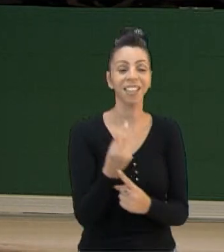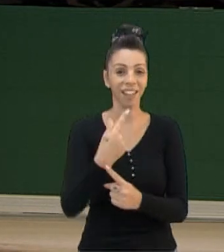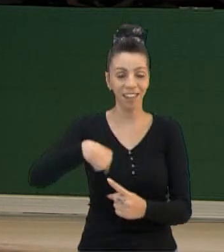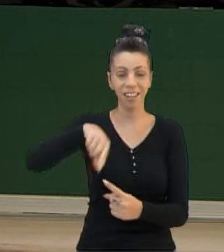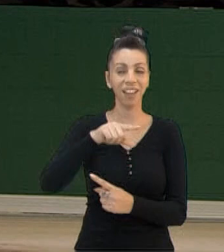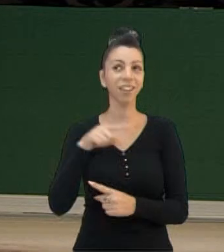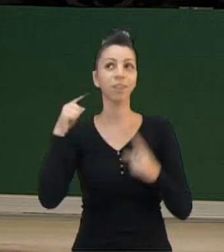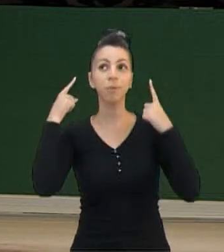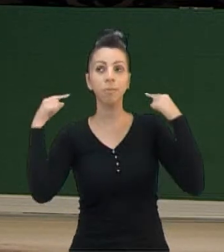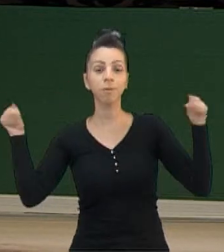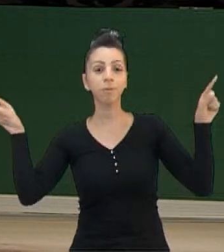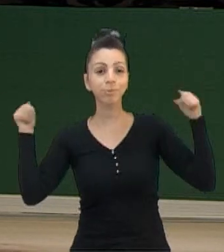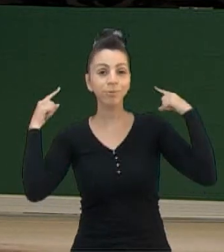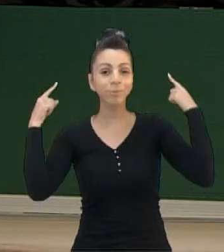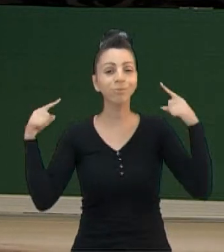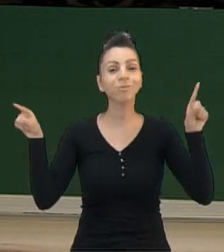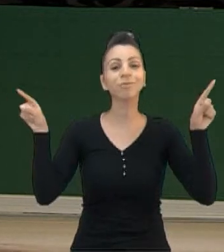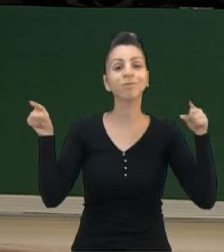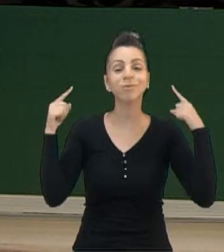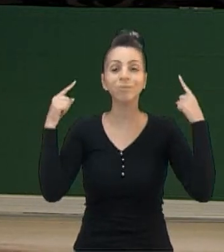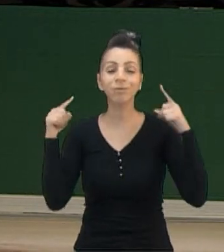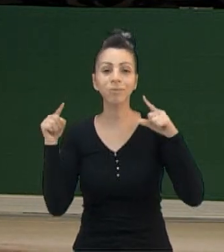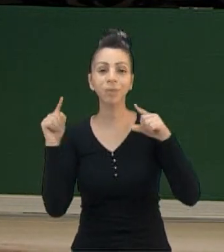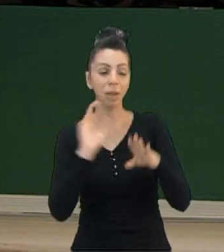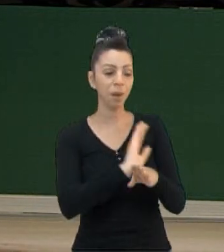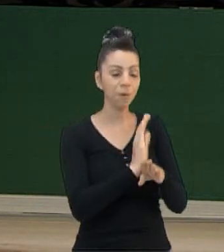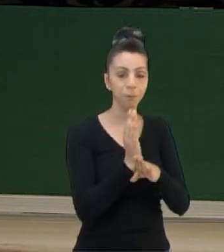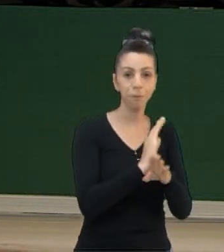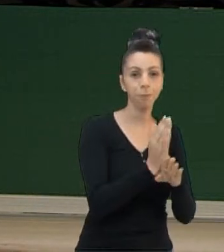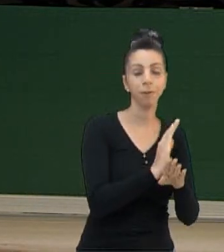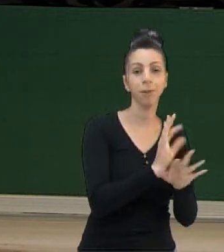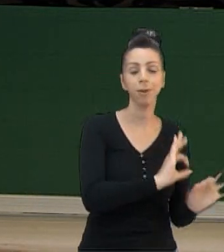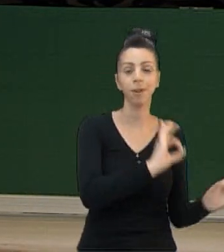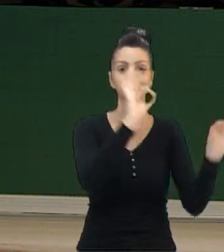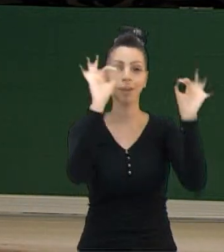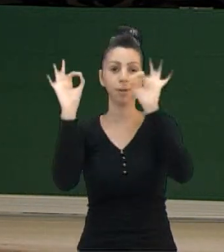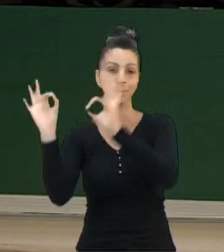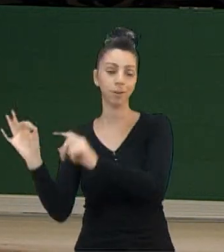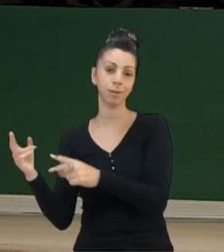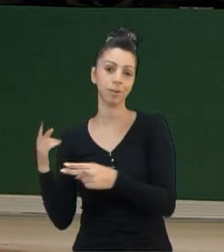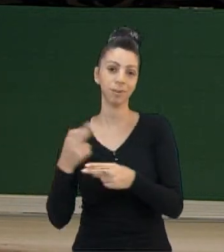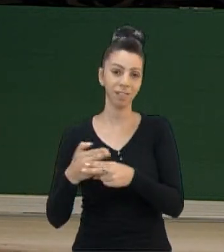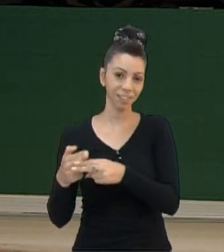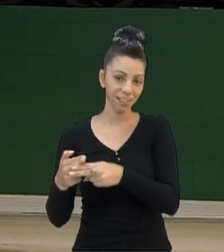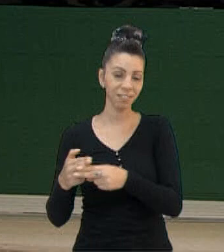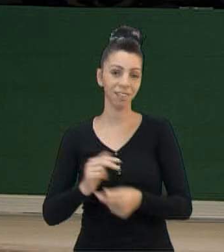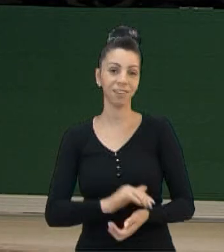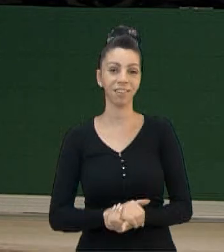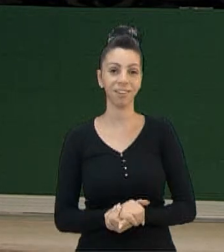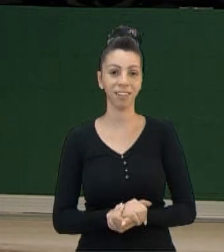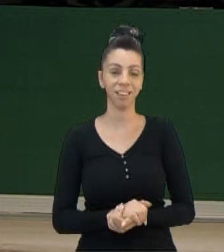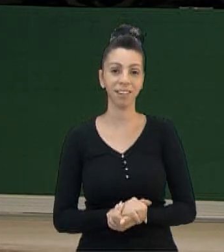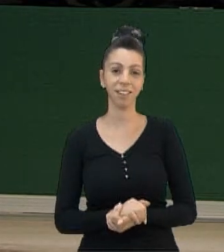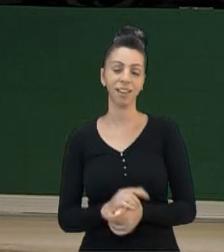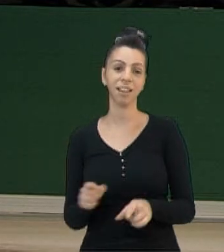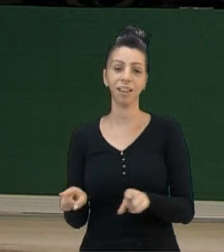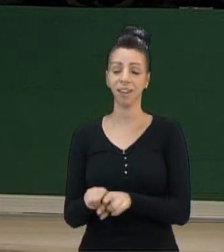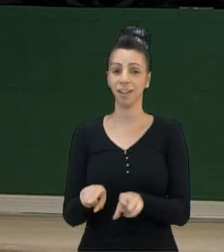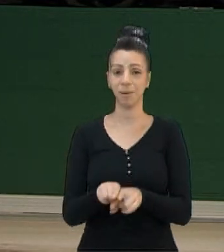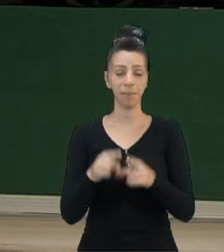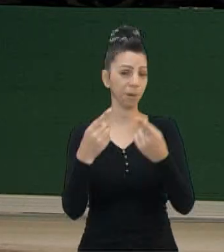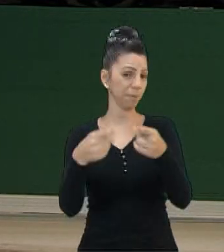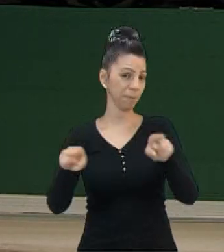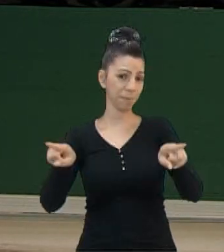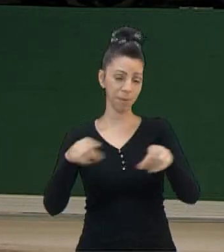ouve música em casa, a gente vê filmes, séries, a gente pode até assistir algumas